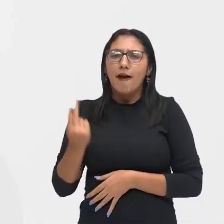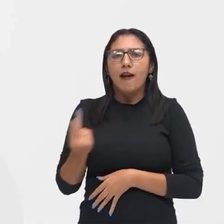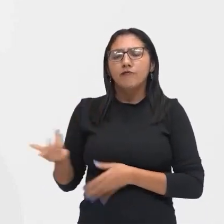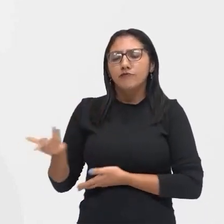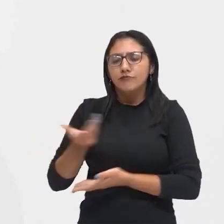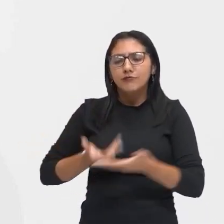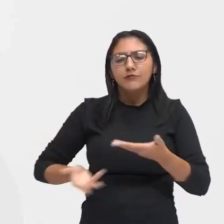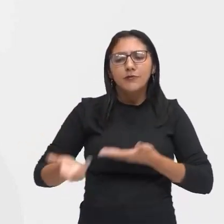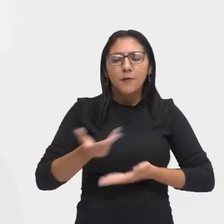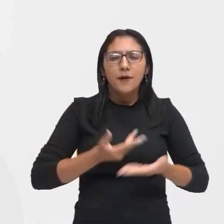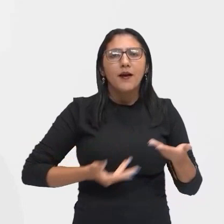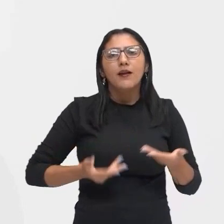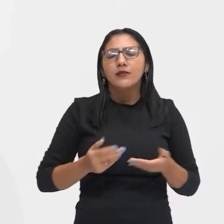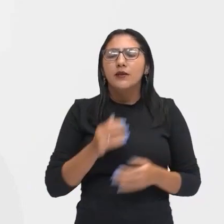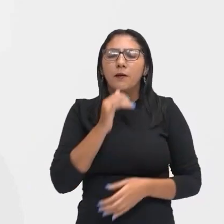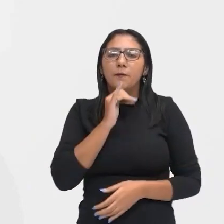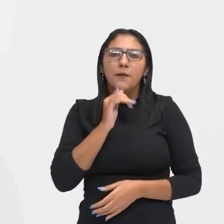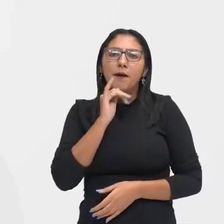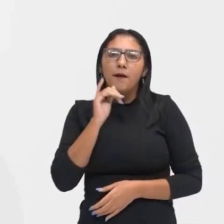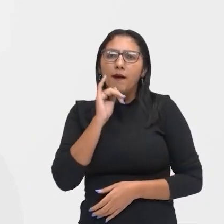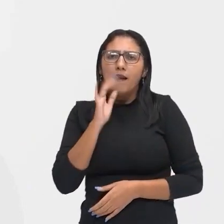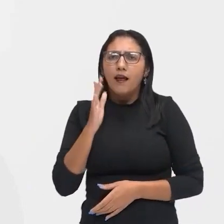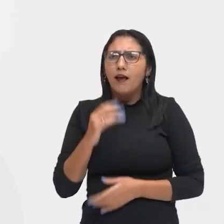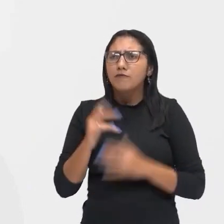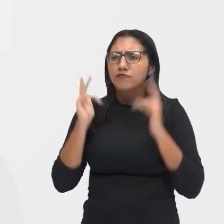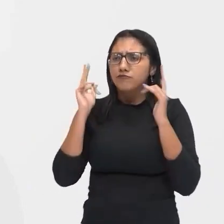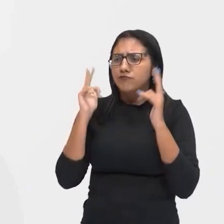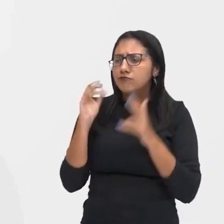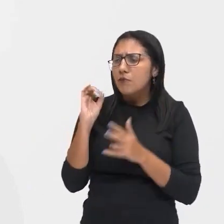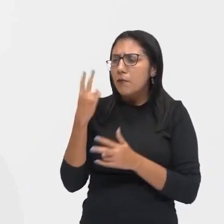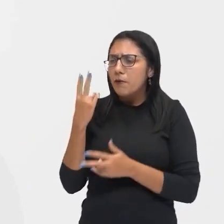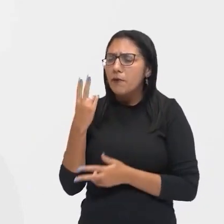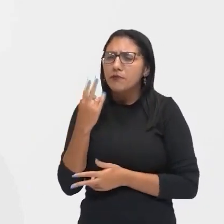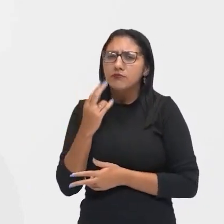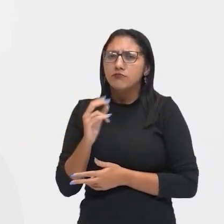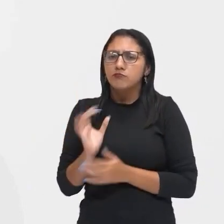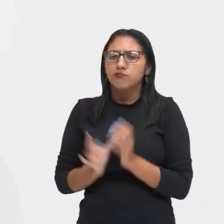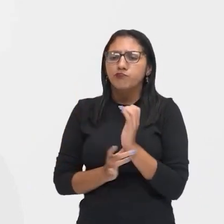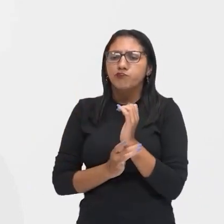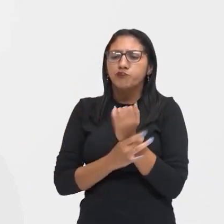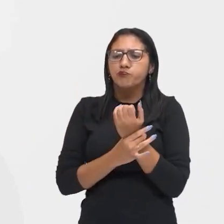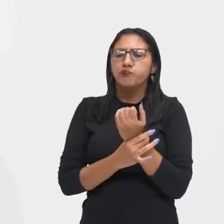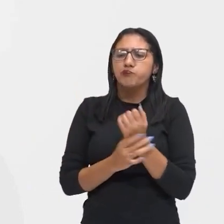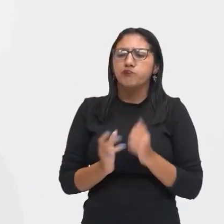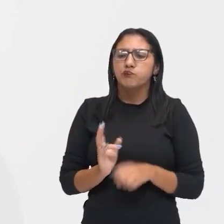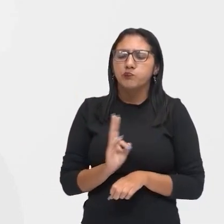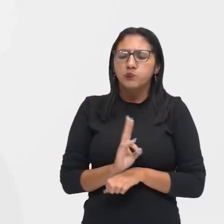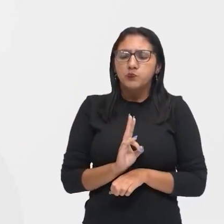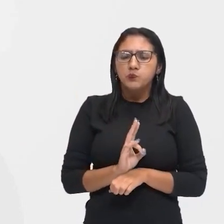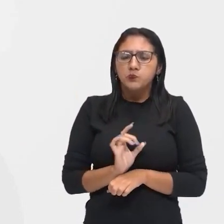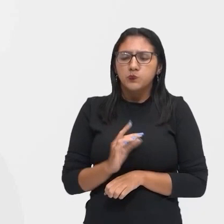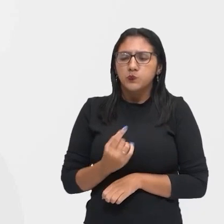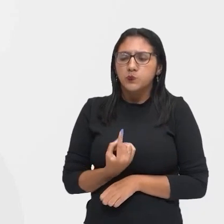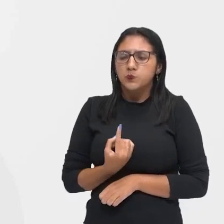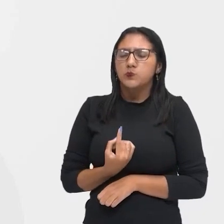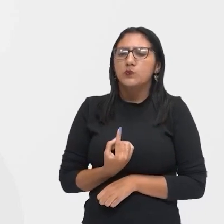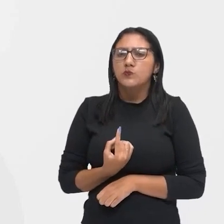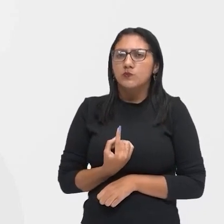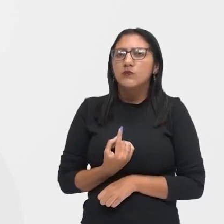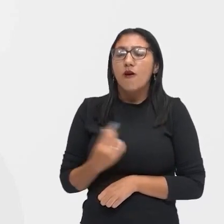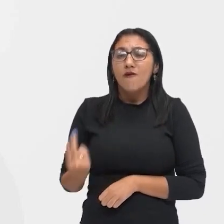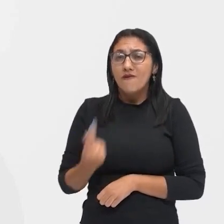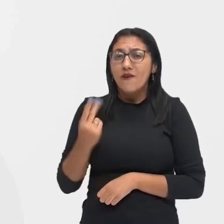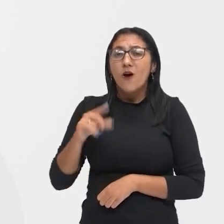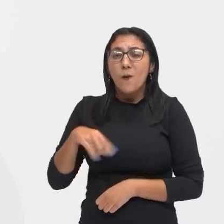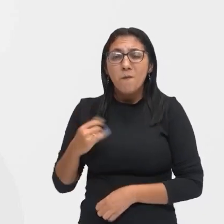pessoas valorizam a aventura, enquanto outras preferem segurança. Os valores são importantes porque